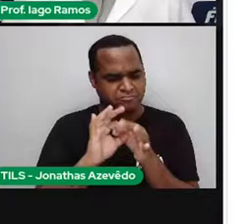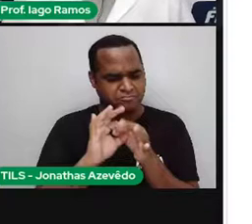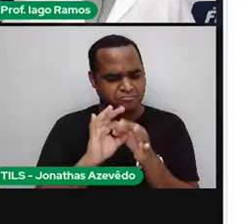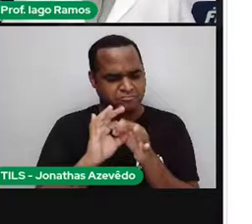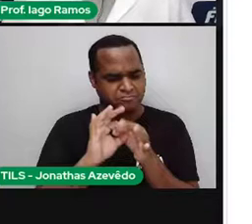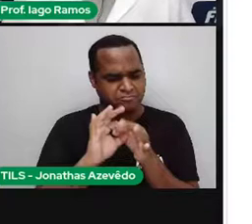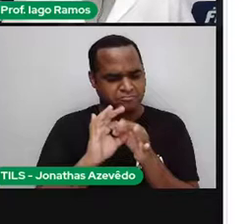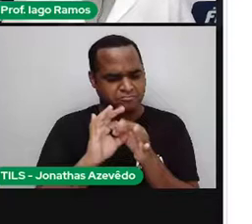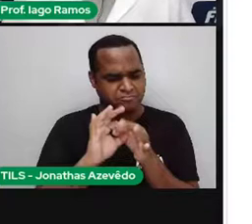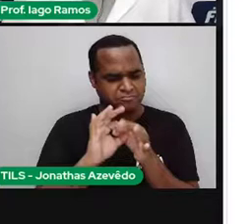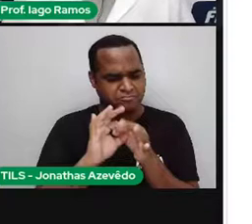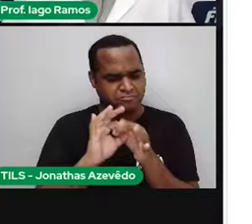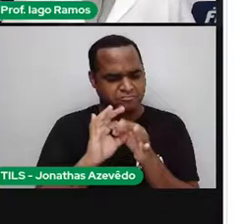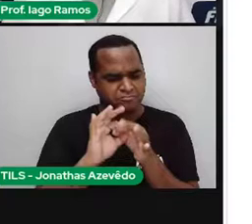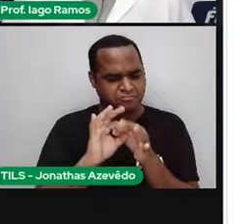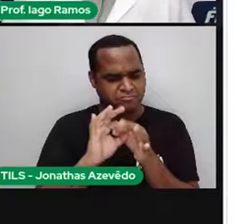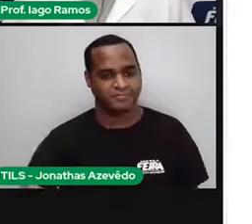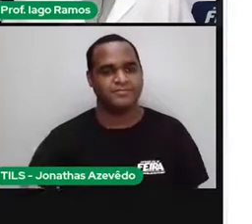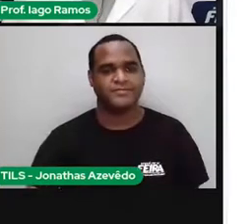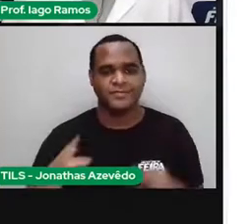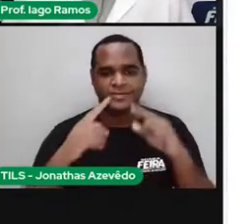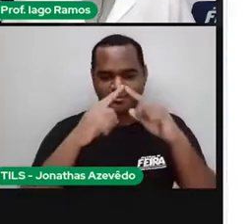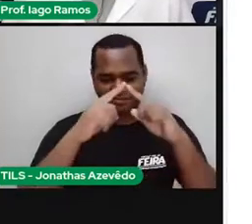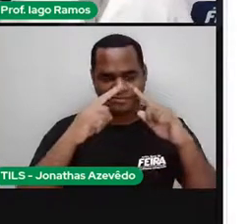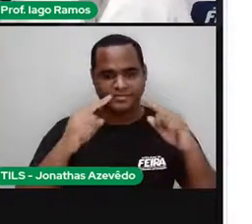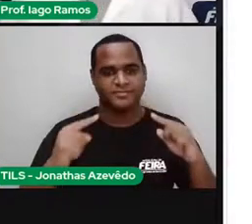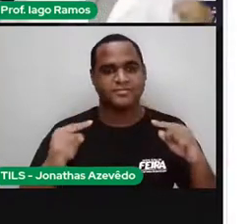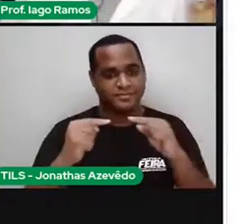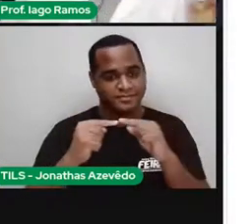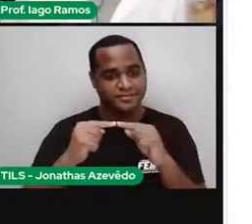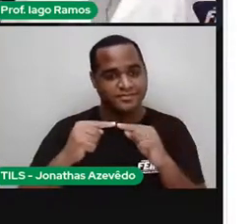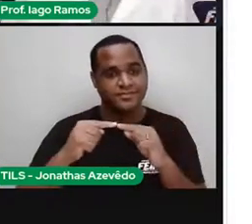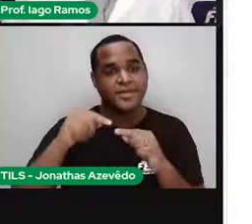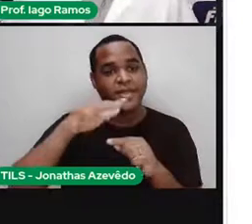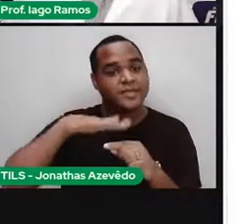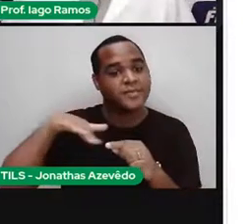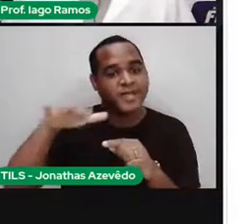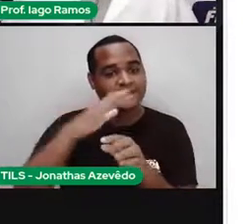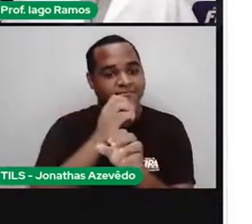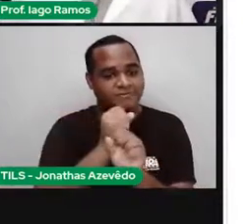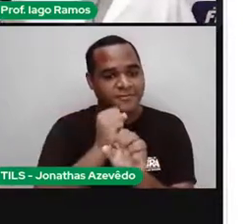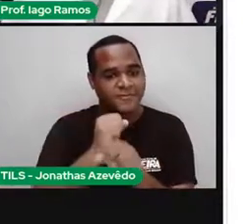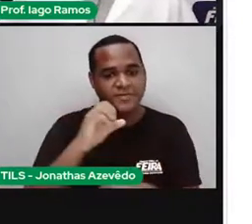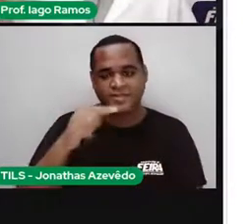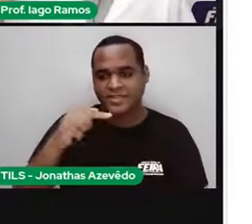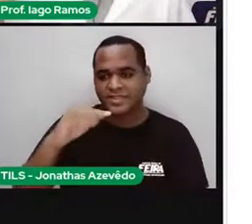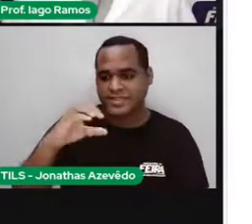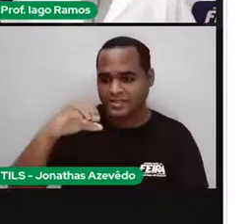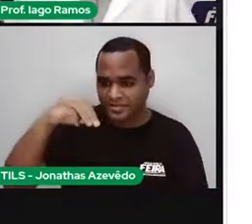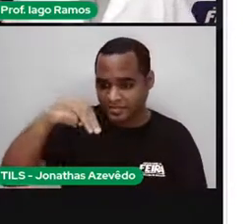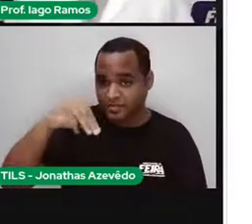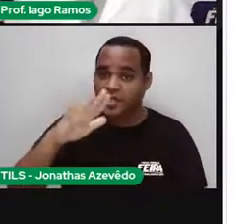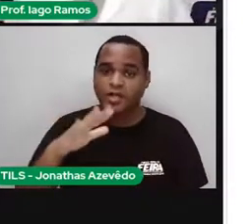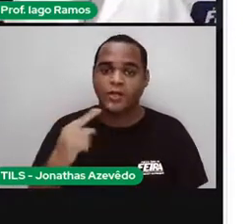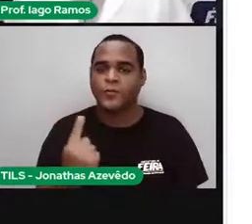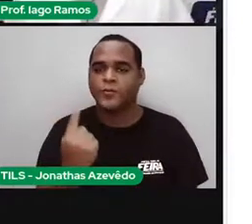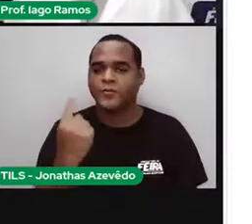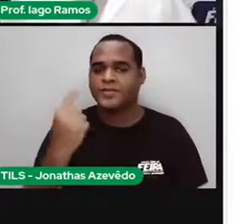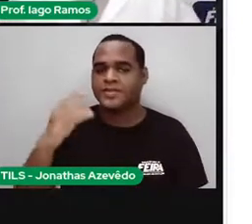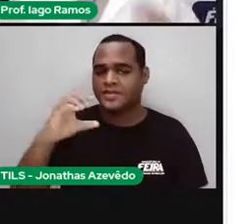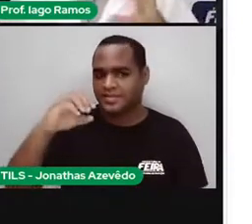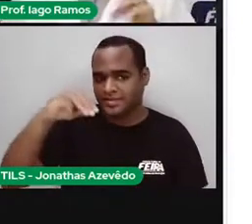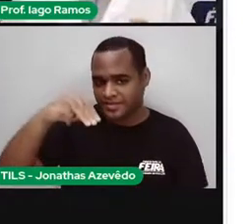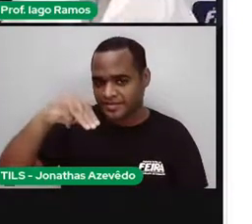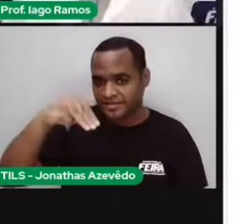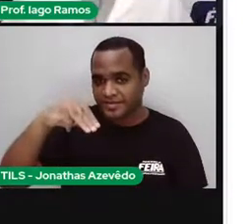O que é um triângulo a base 7cm altura 6 cm